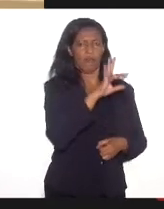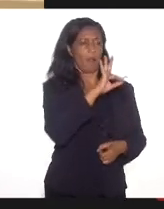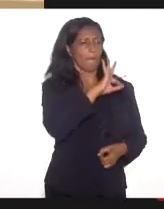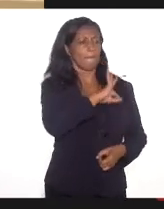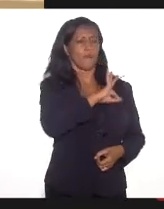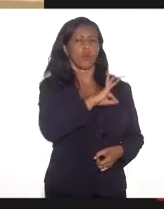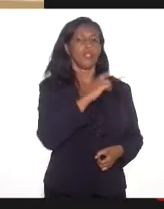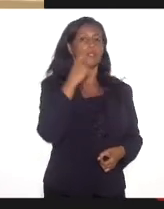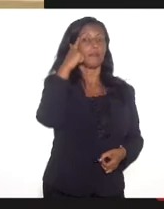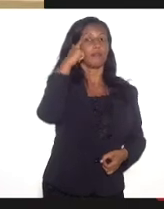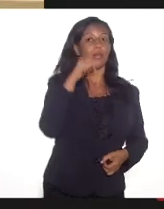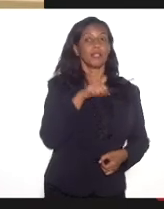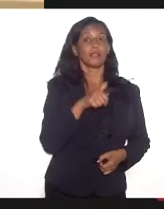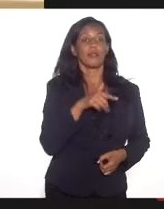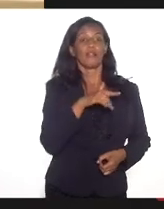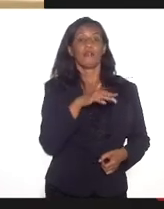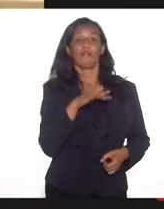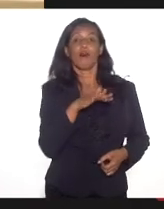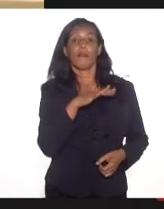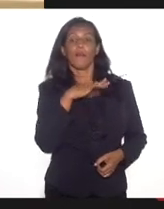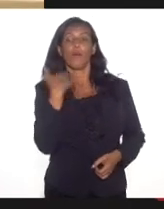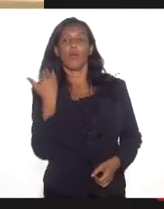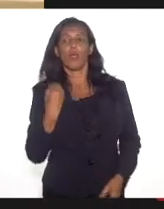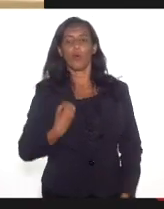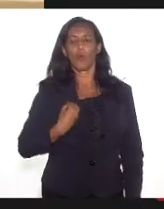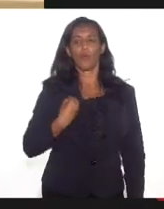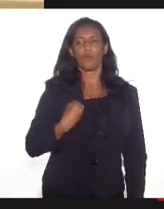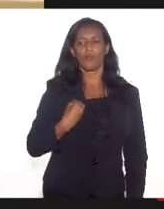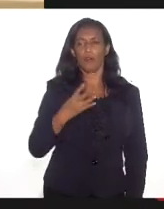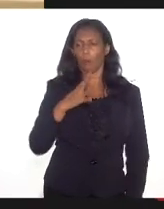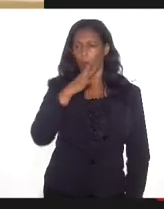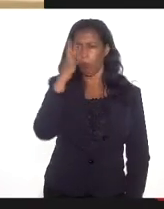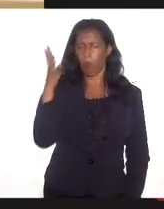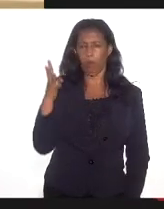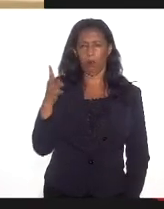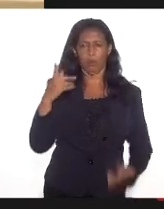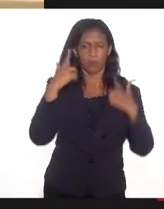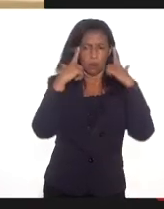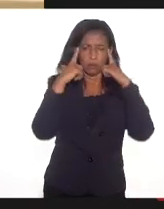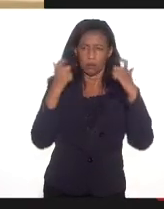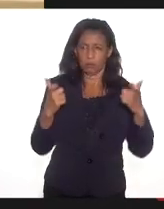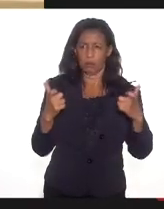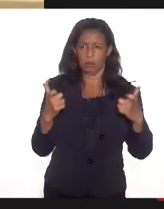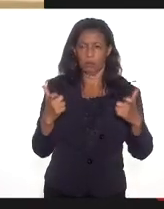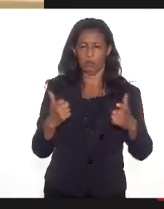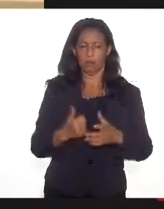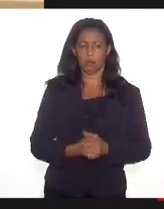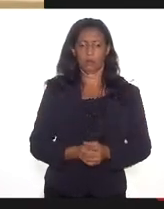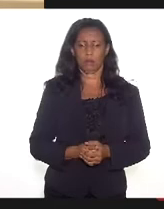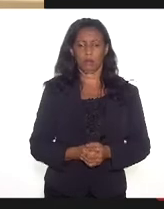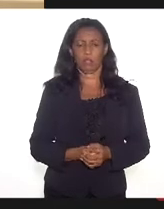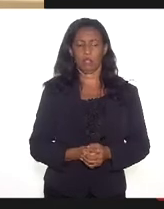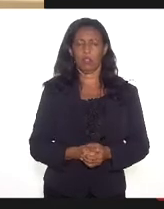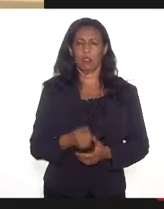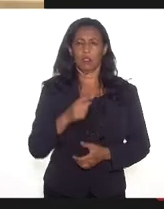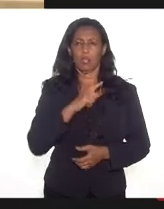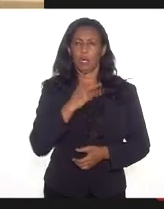decidir se ela vai morrer ou viver isso é absurdo isso é barbárie isso é fascismo não